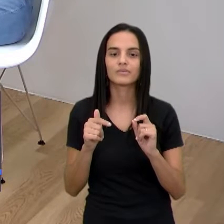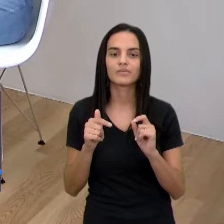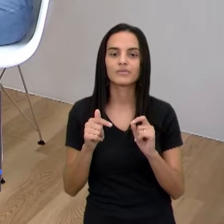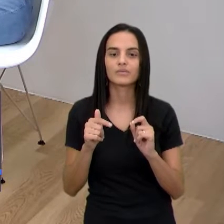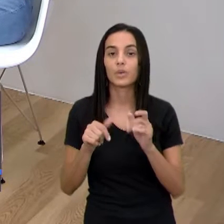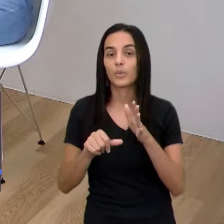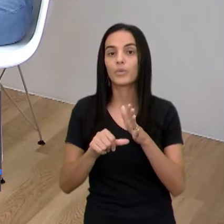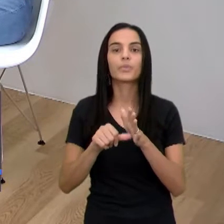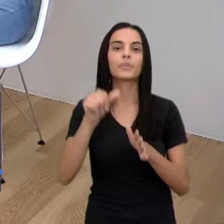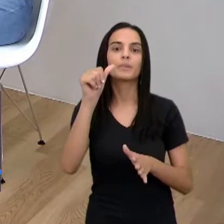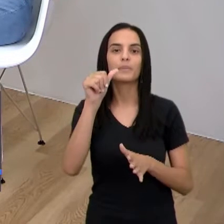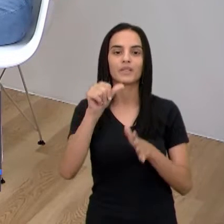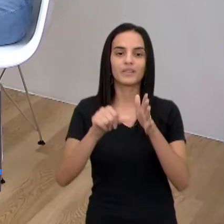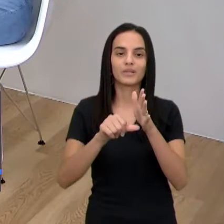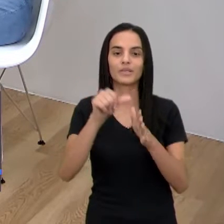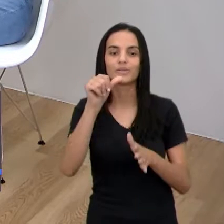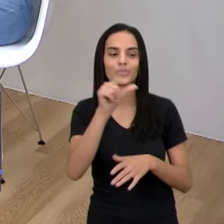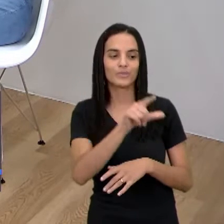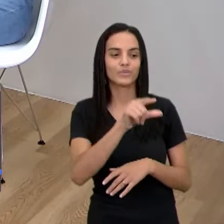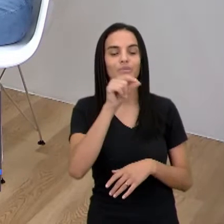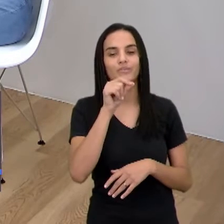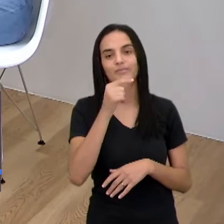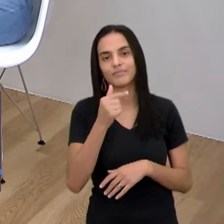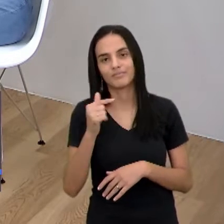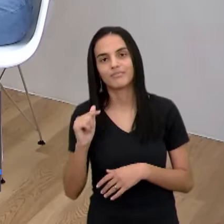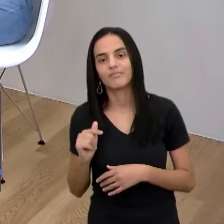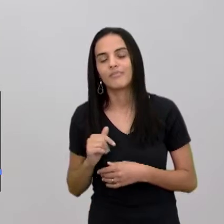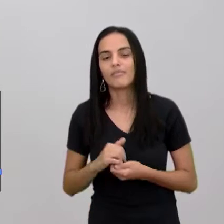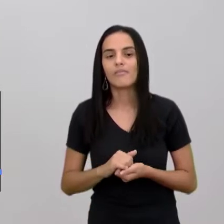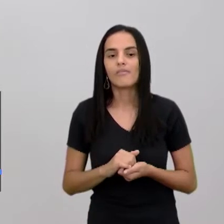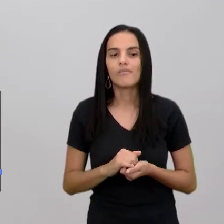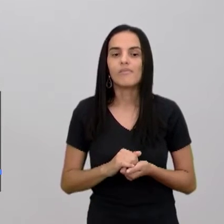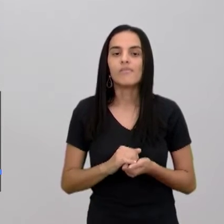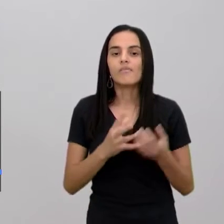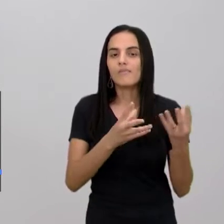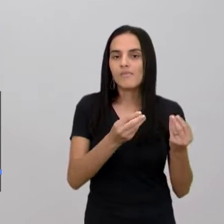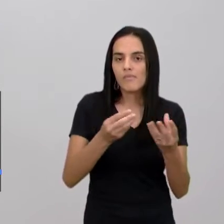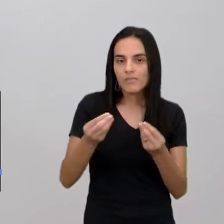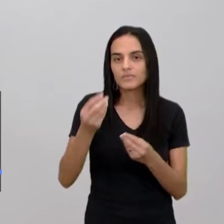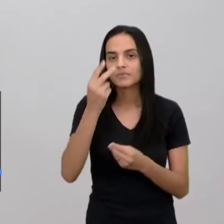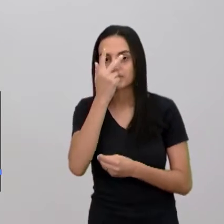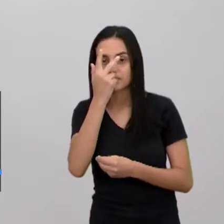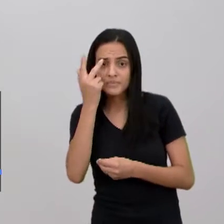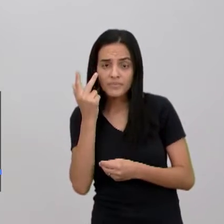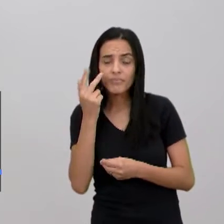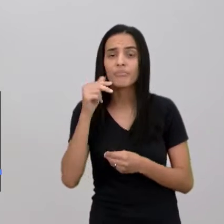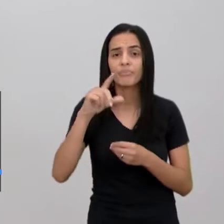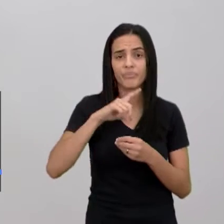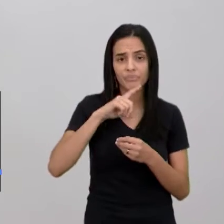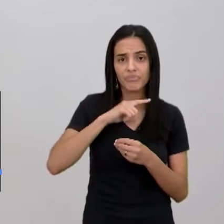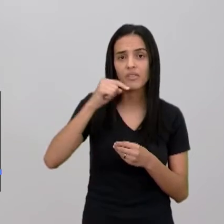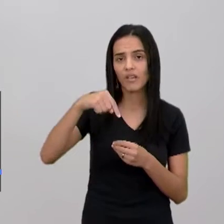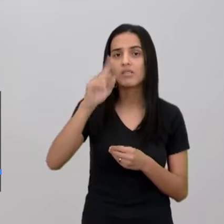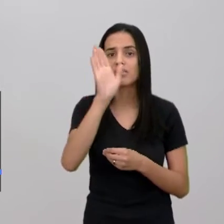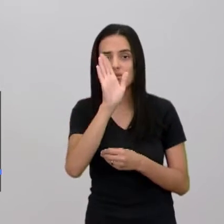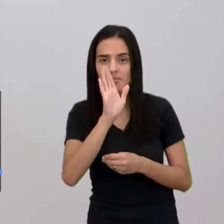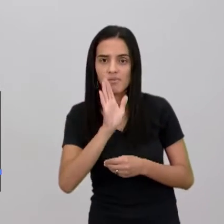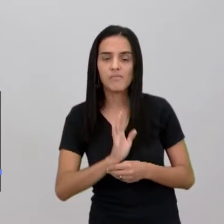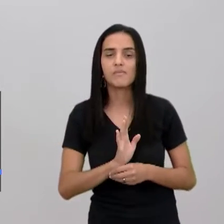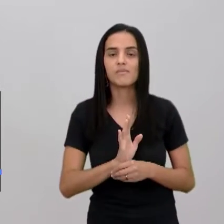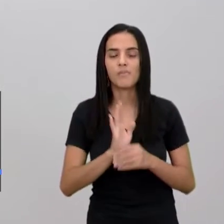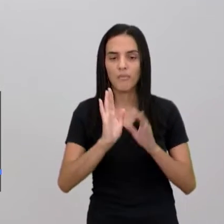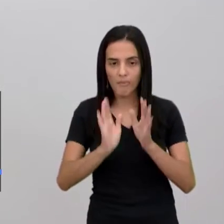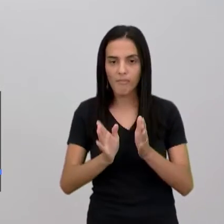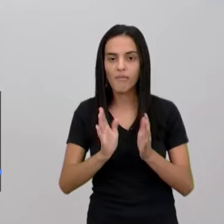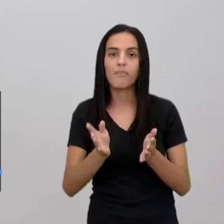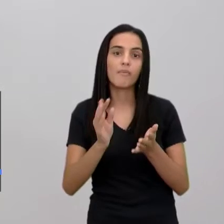o primeiro destino escolhido. Sim. Uhum. Né? Muitas pessoas que, inclusive, estão no Brasil, acabaram vindo para o Brasil